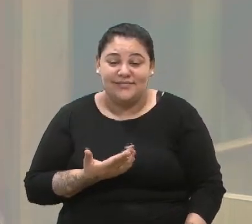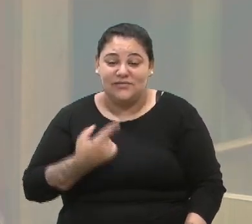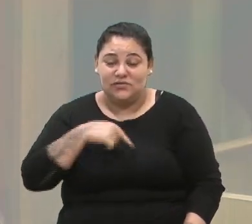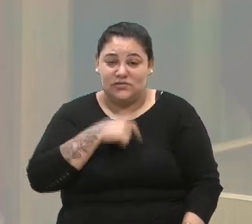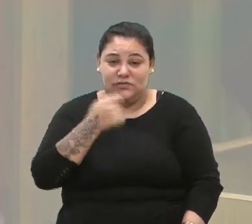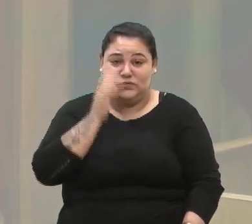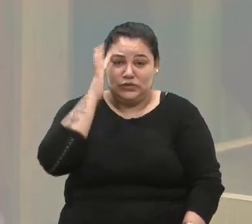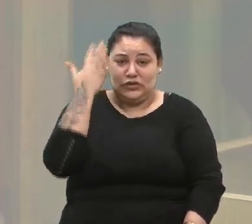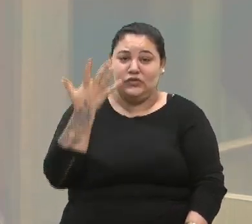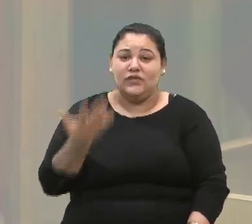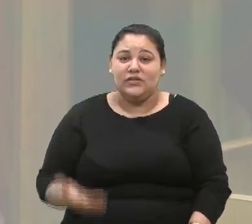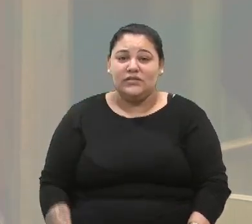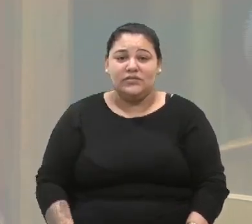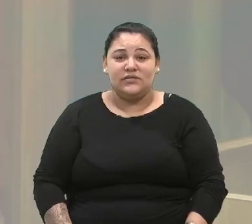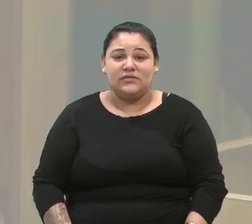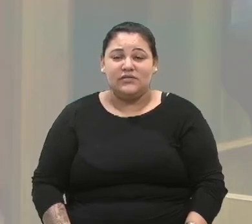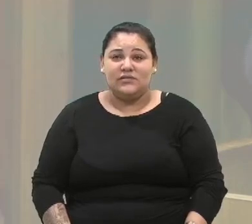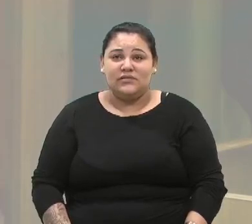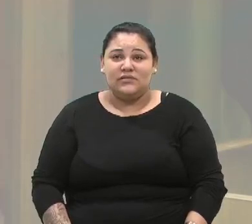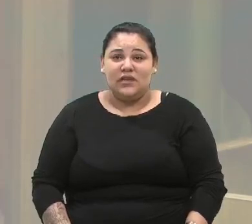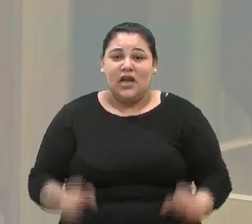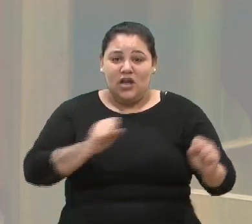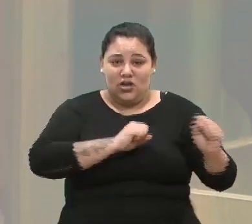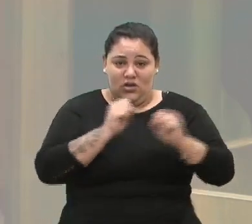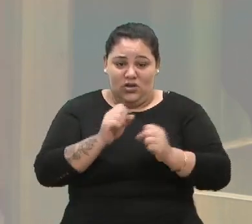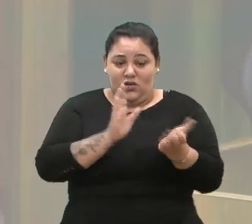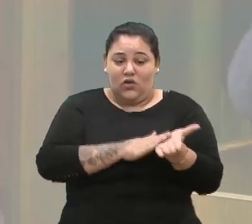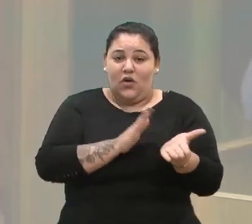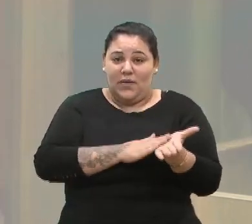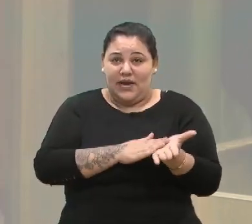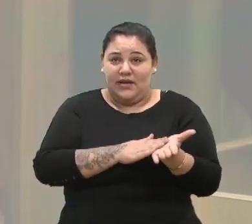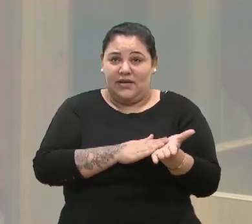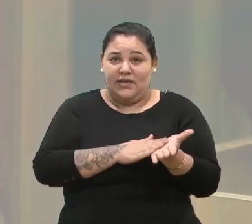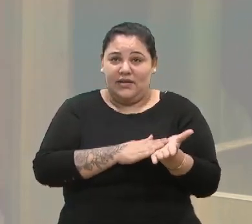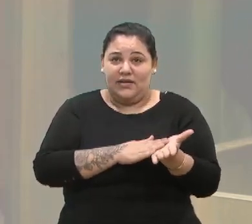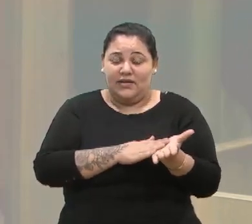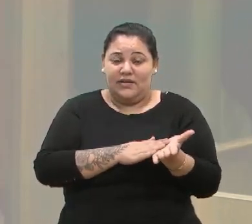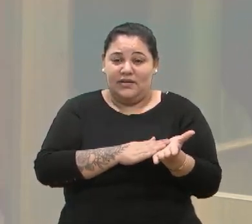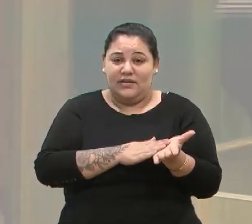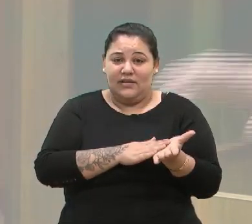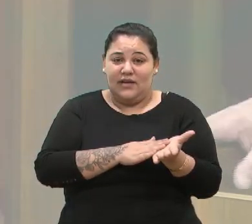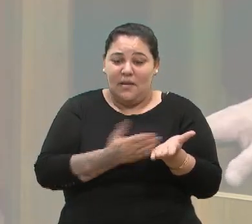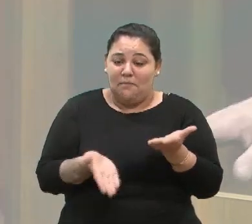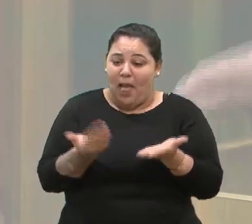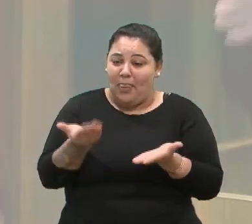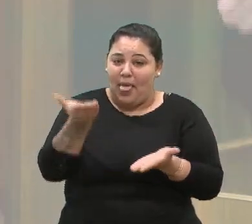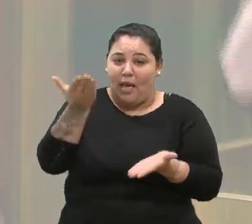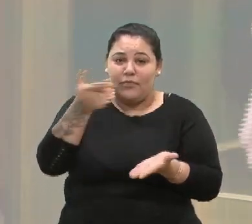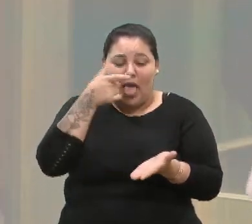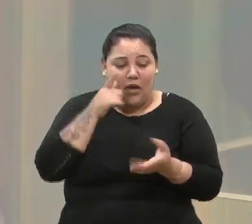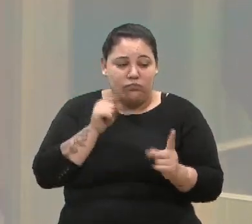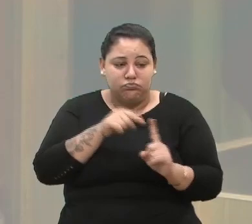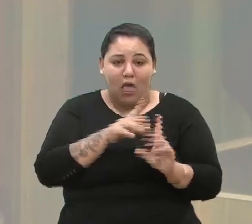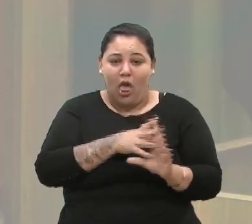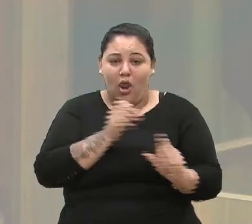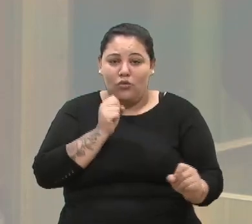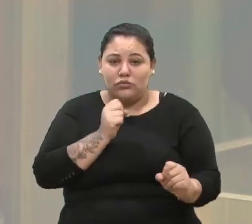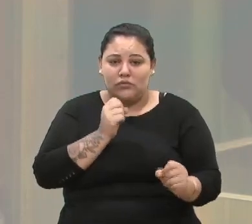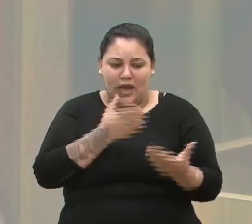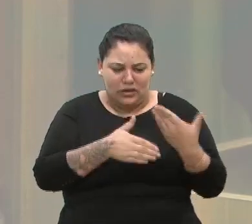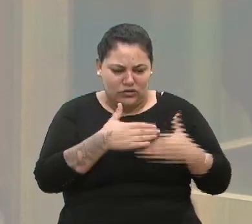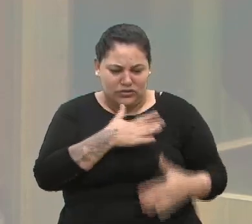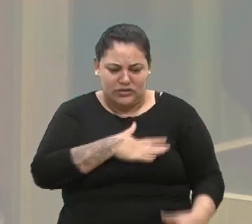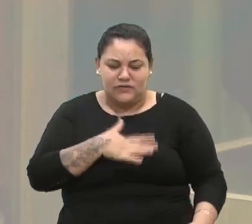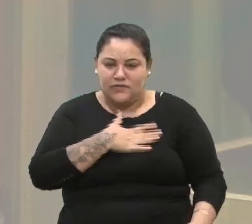aqui. Podemos cobrar 10 vezes mais caro para dar lucro. Daí vão estar todo mundo satisfeito? Não. A população de Caxias quer